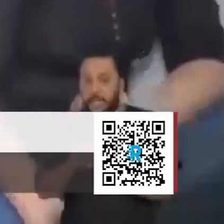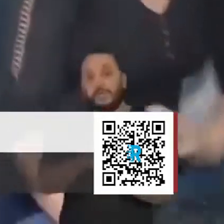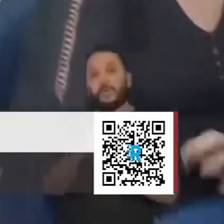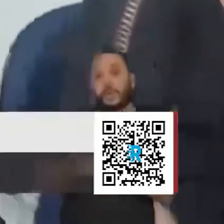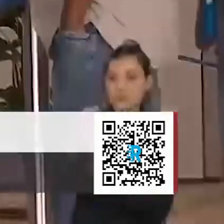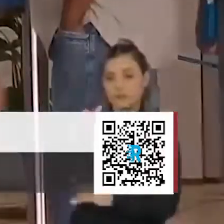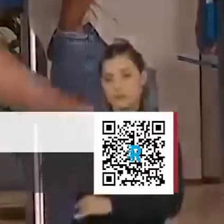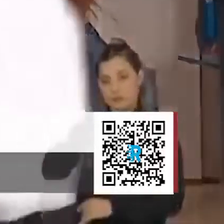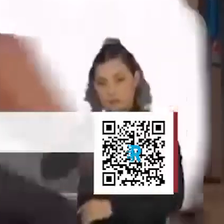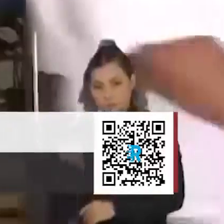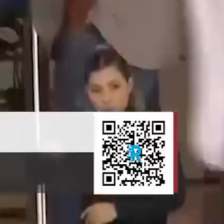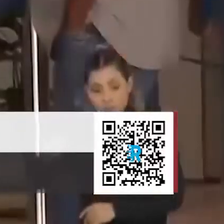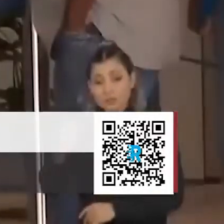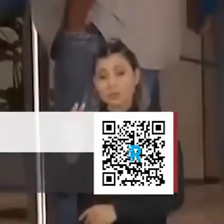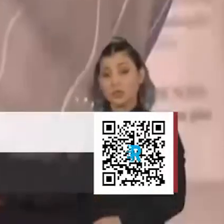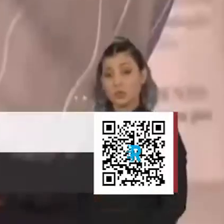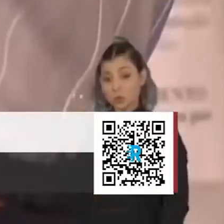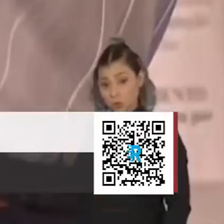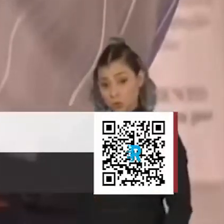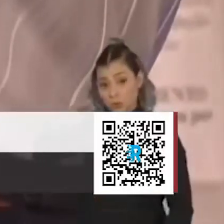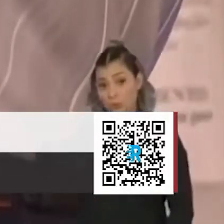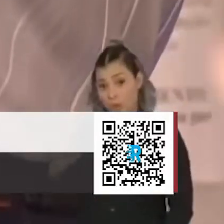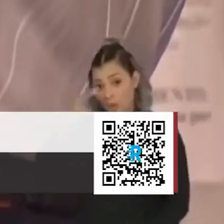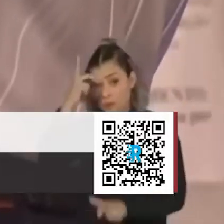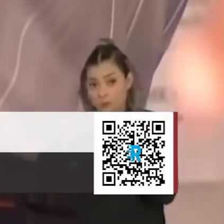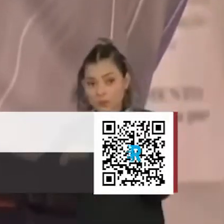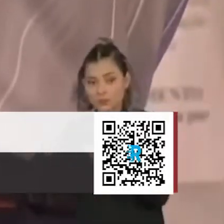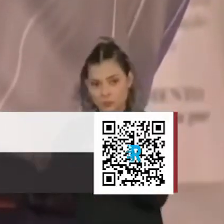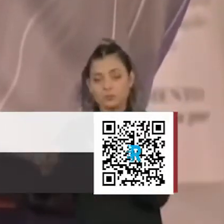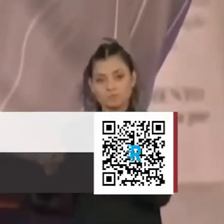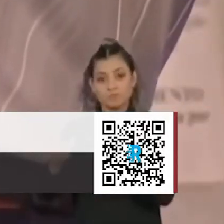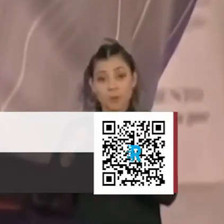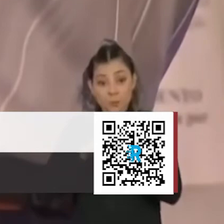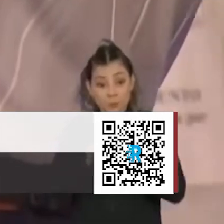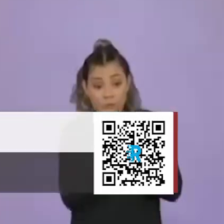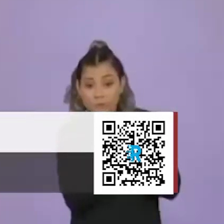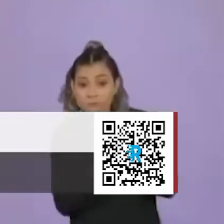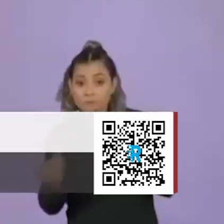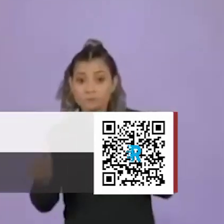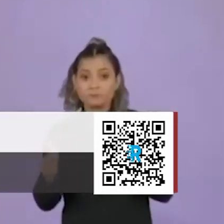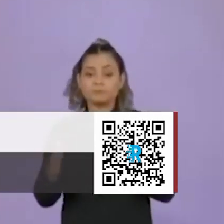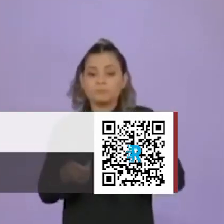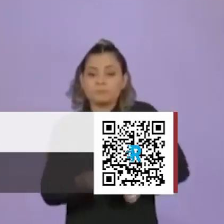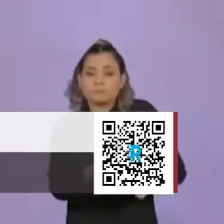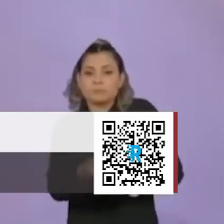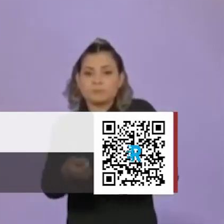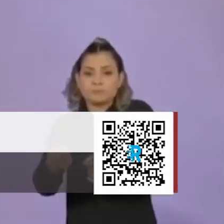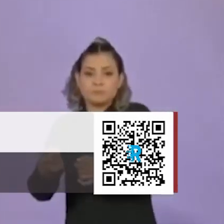E ainda, 3 semanas depois do presidente Bolsonaro anunciar a contratação de